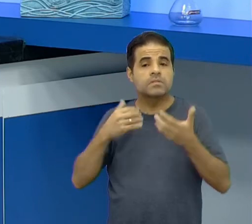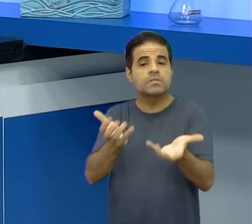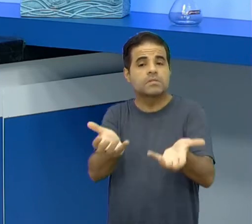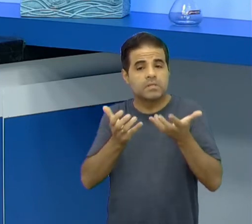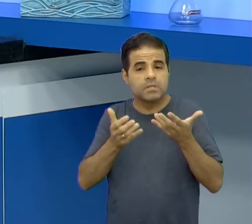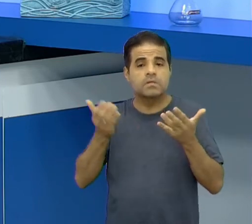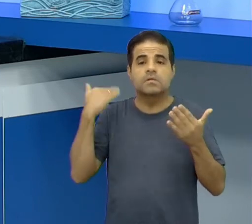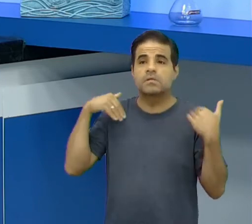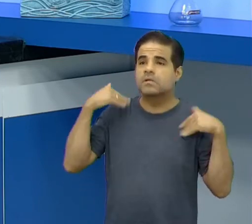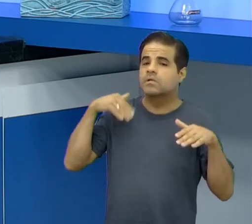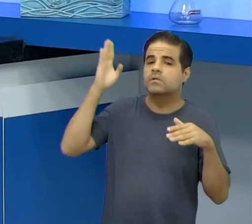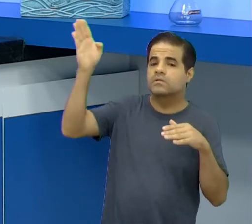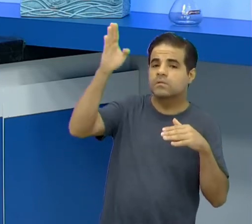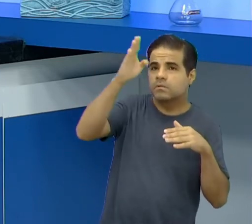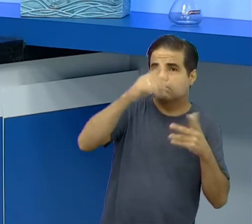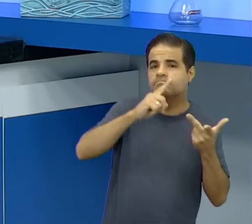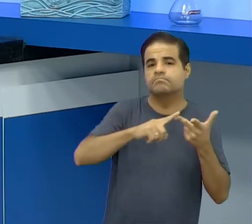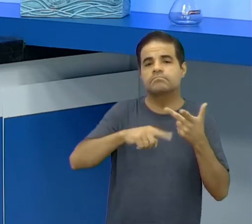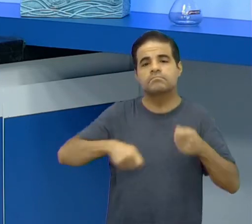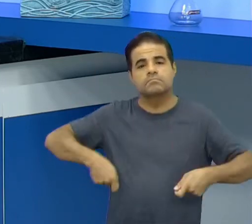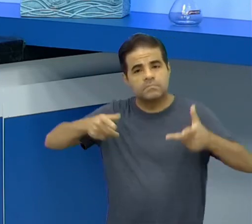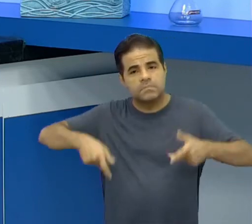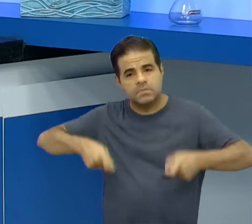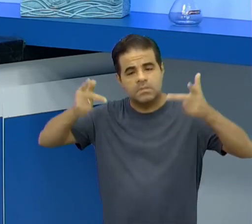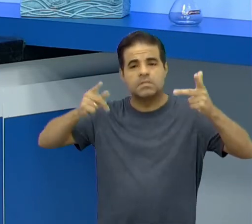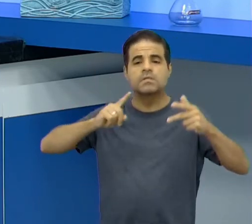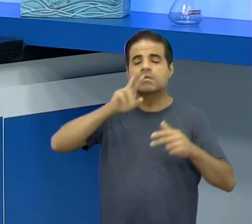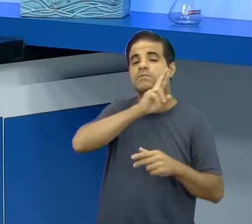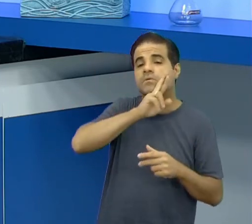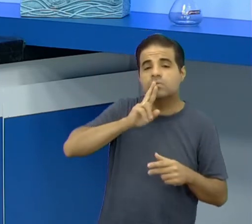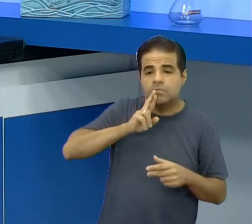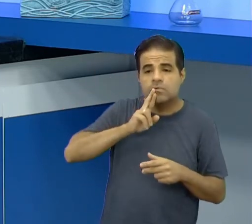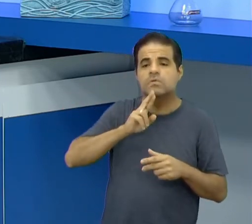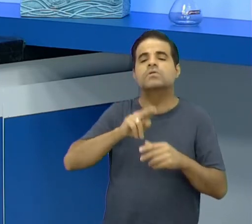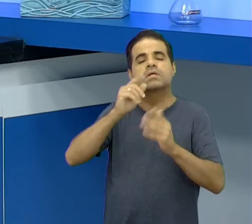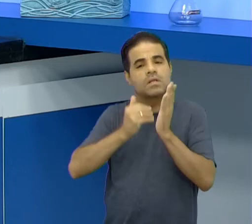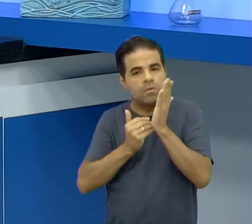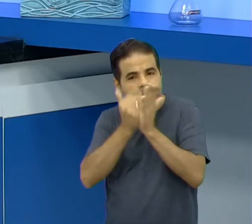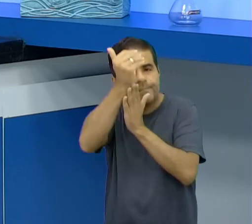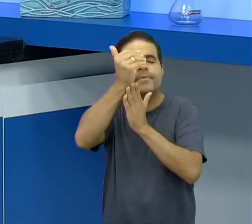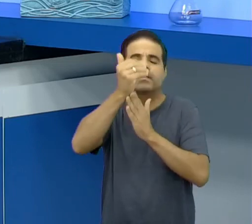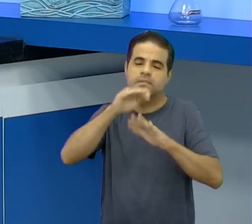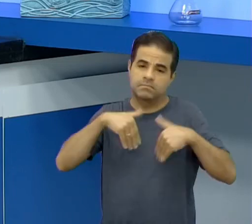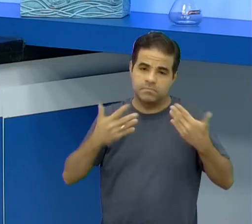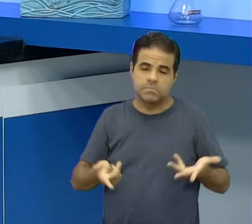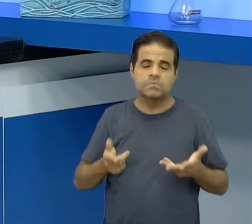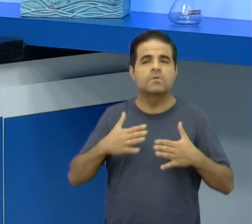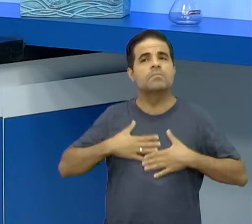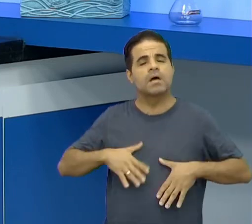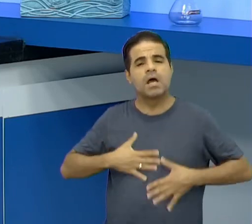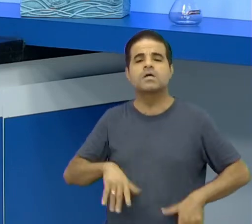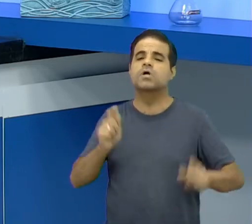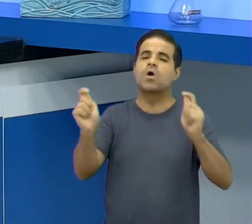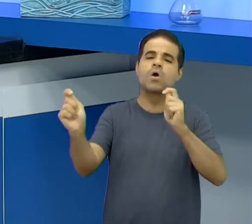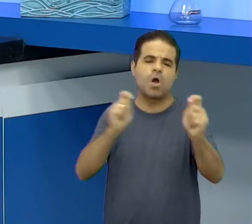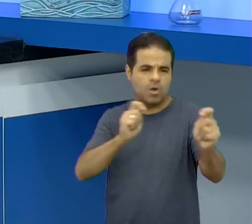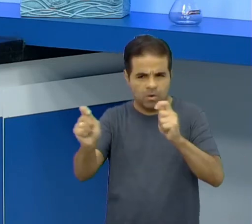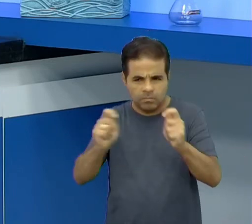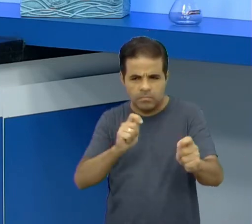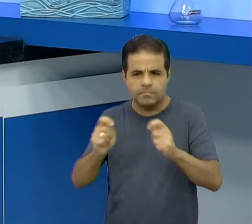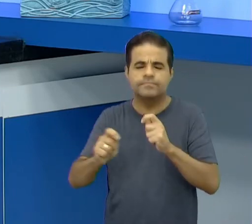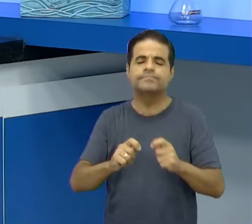quero passear mais, quando eu quero gastar mais em restaurante e tal, ele aumenta. Mas quando eu estou mais econômica, eu estou